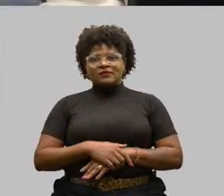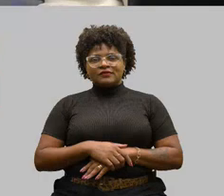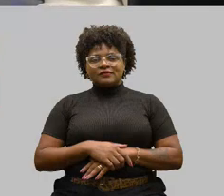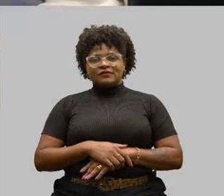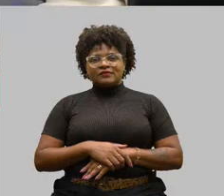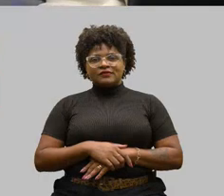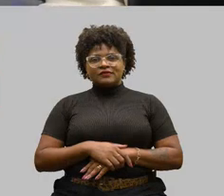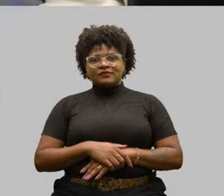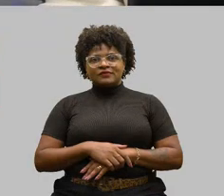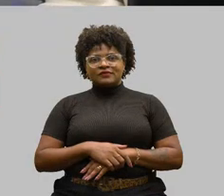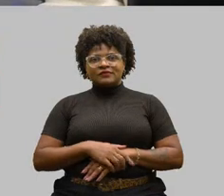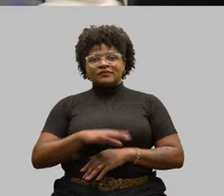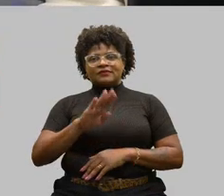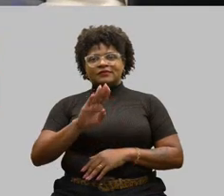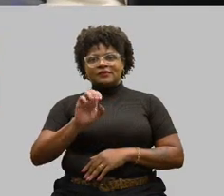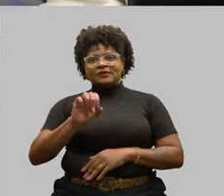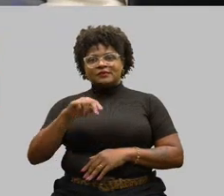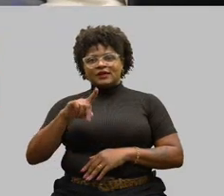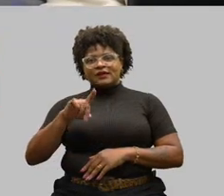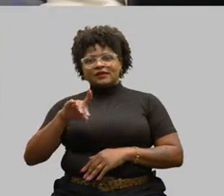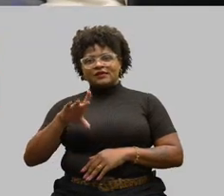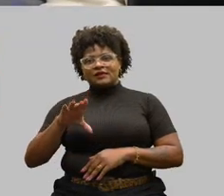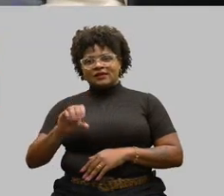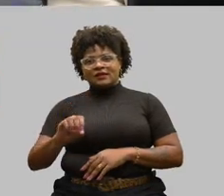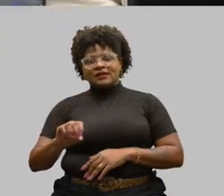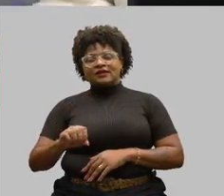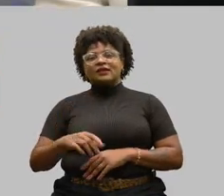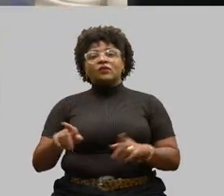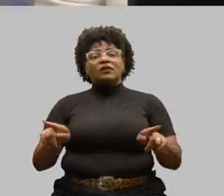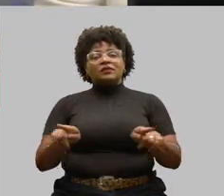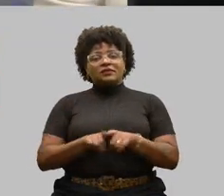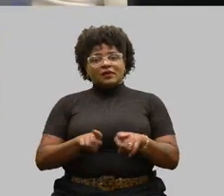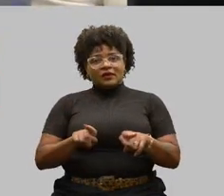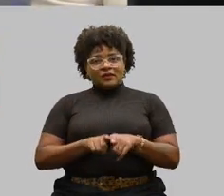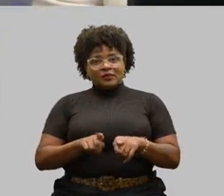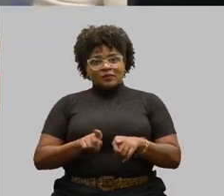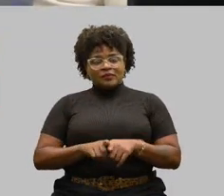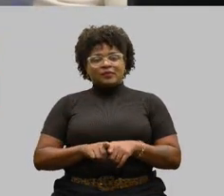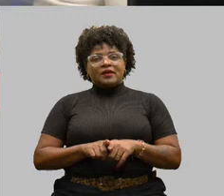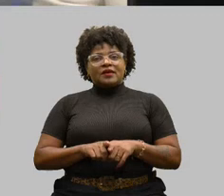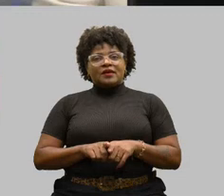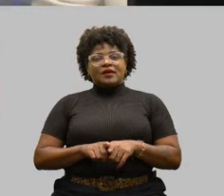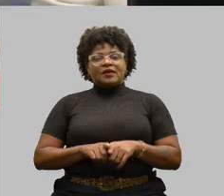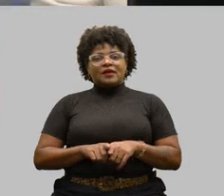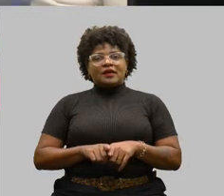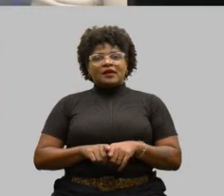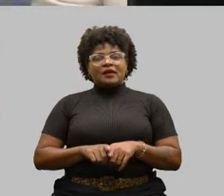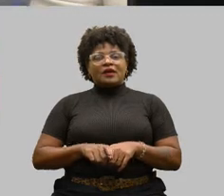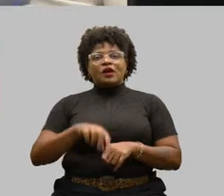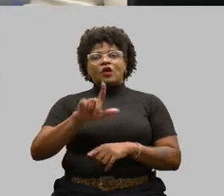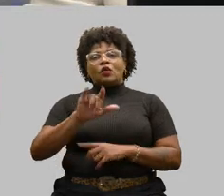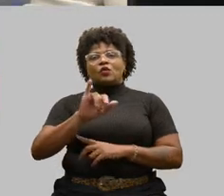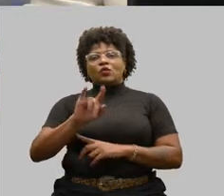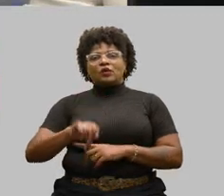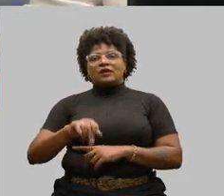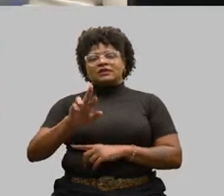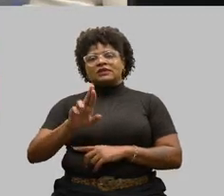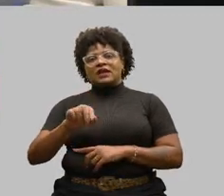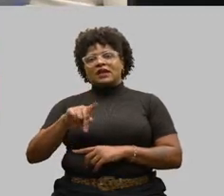o Bernardo quero também cumprimentar o defensor público Dr Luiz Renato